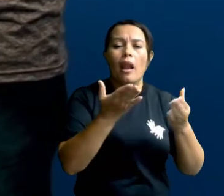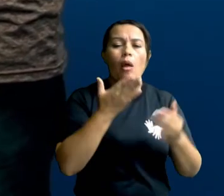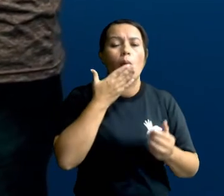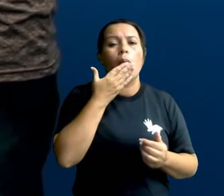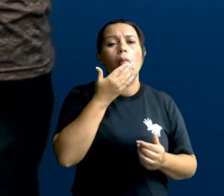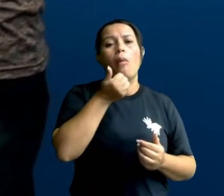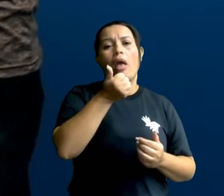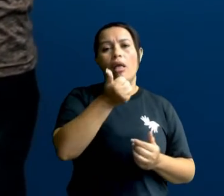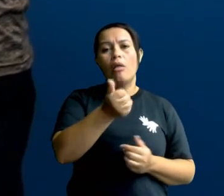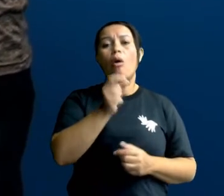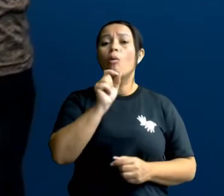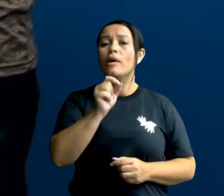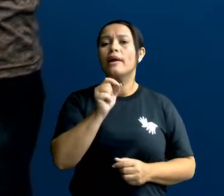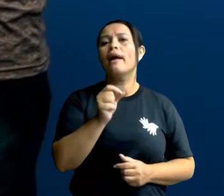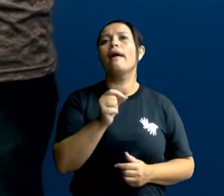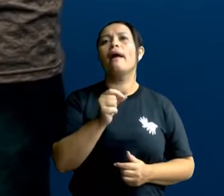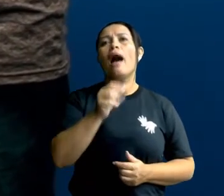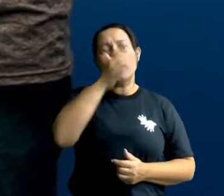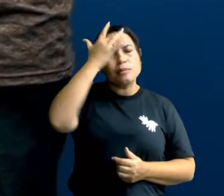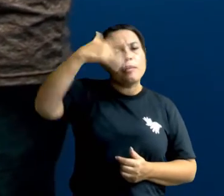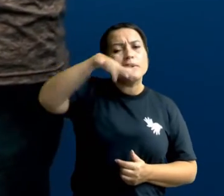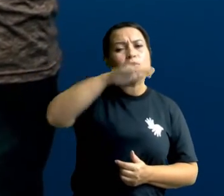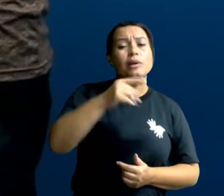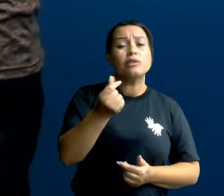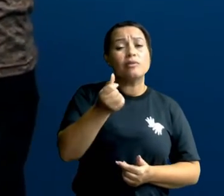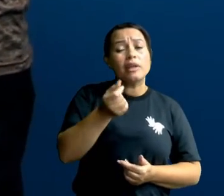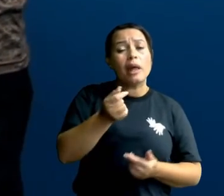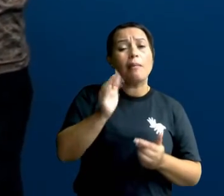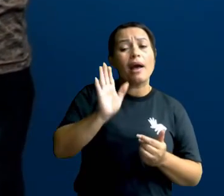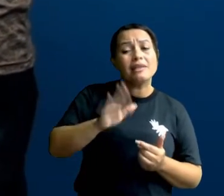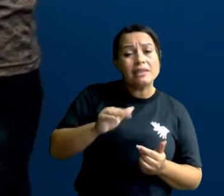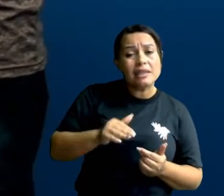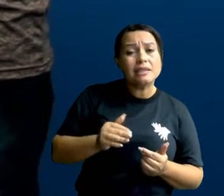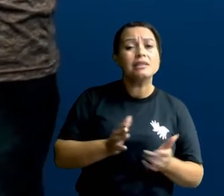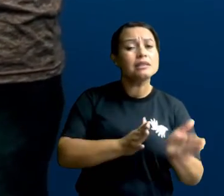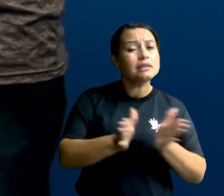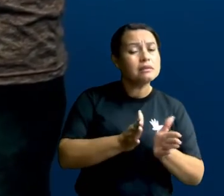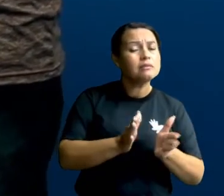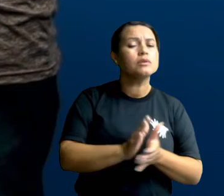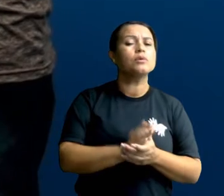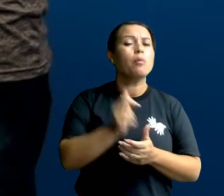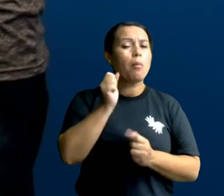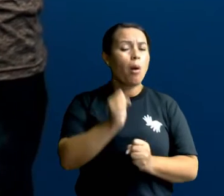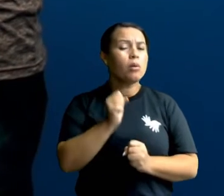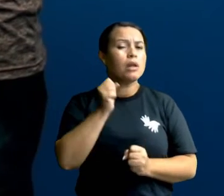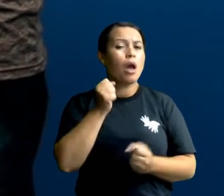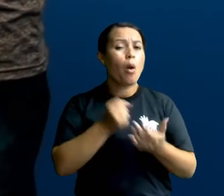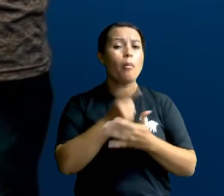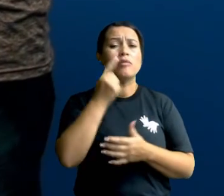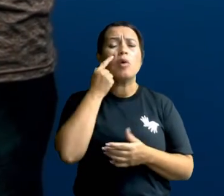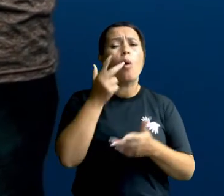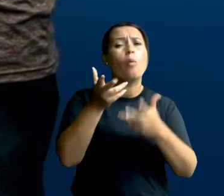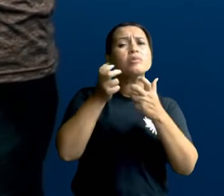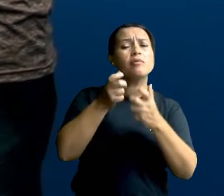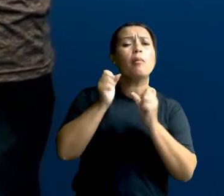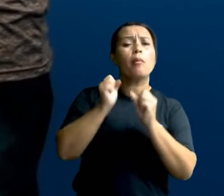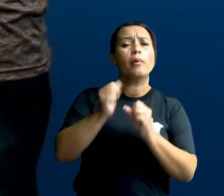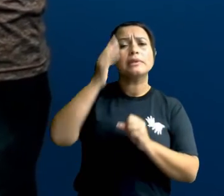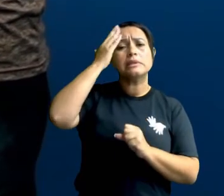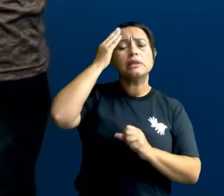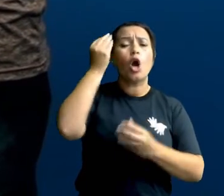alimento de qualidade a um preço mais acessível. Se você observar, gente, para